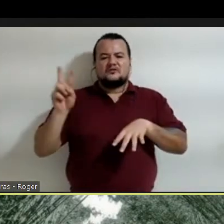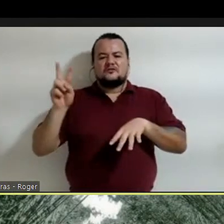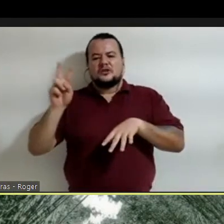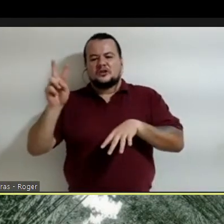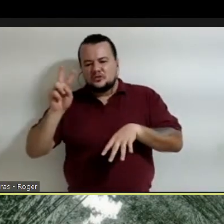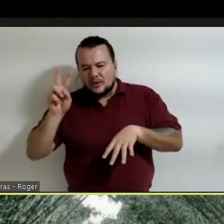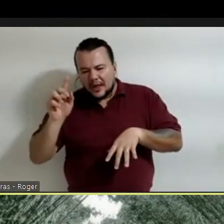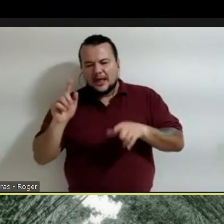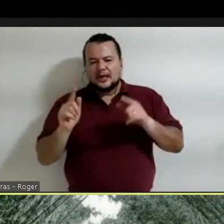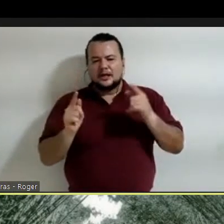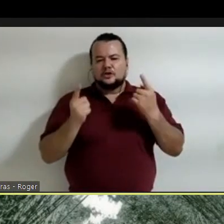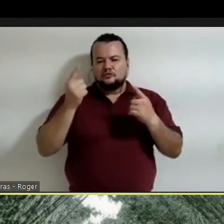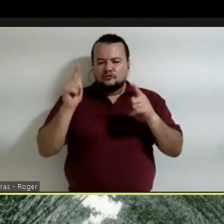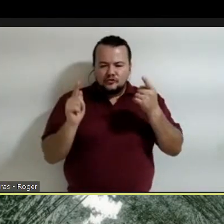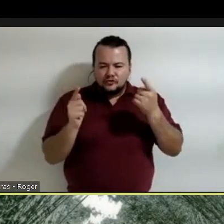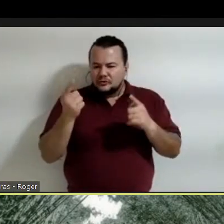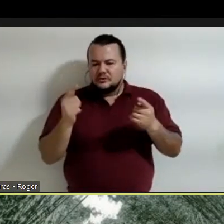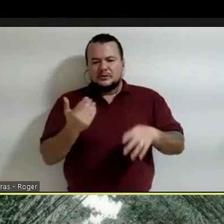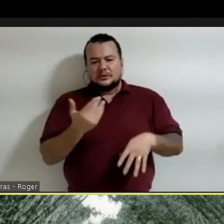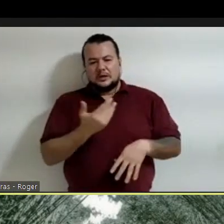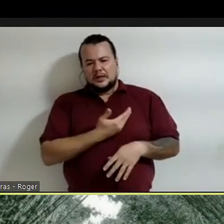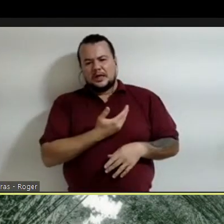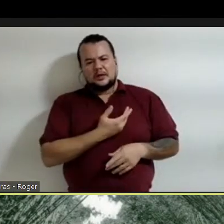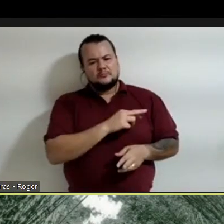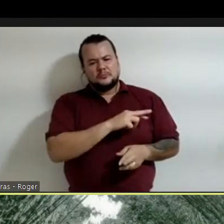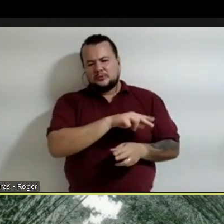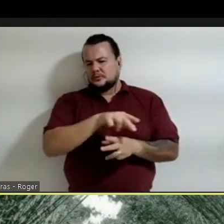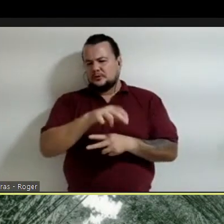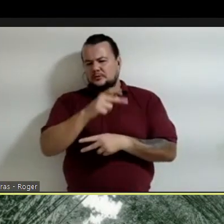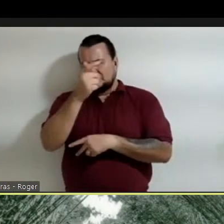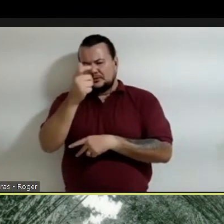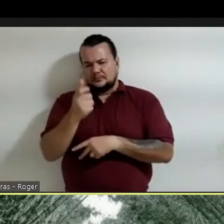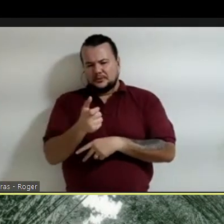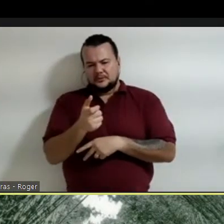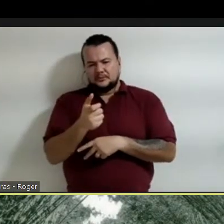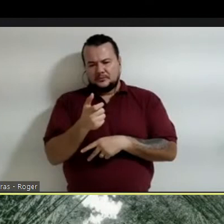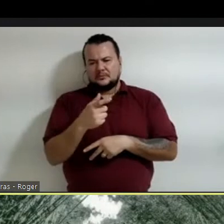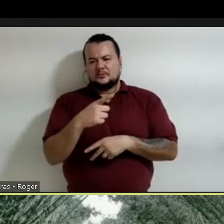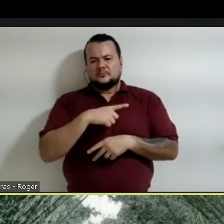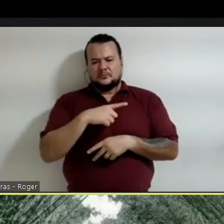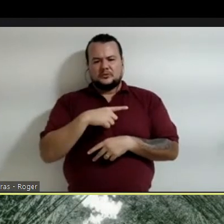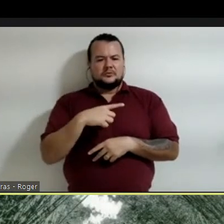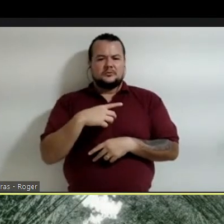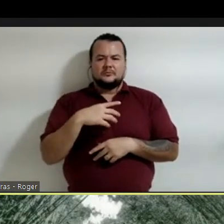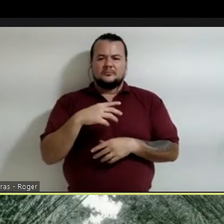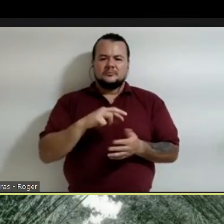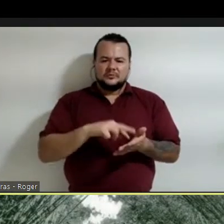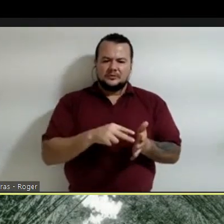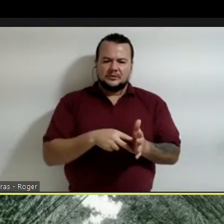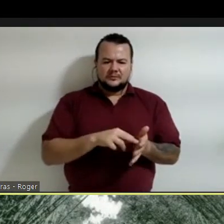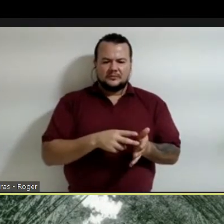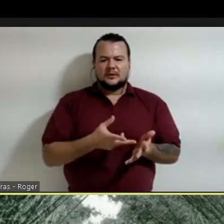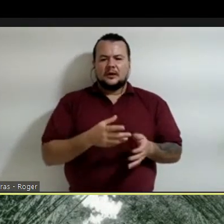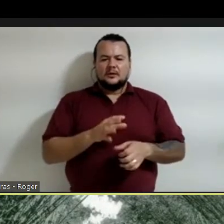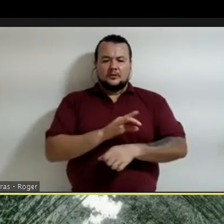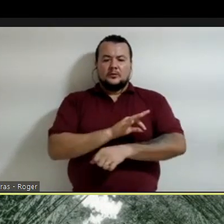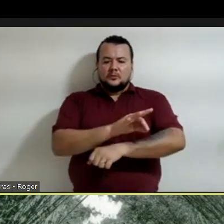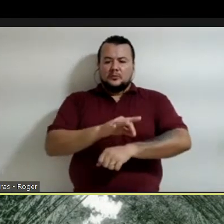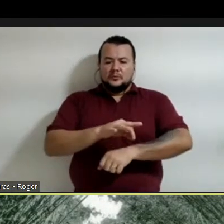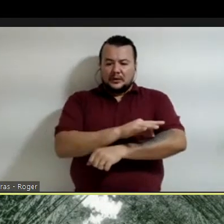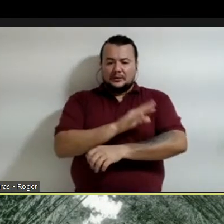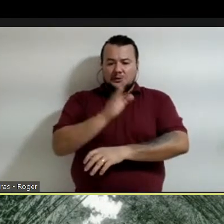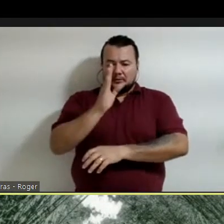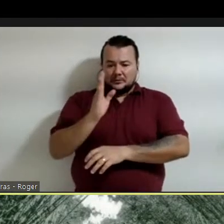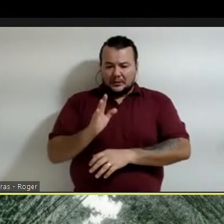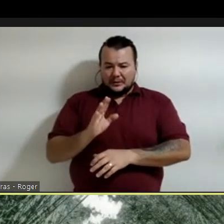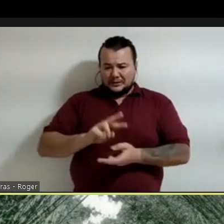como, num certo sentido, essa circulação de arquitetos latino-americanos ou hispano-americanos no Brasil e vice-versa, eu